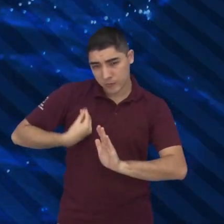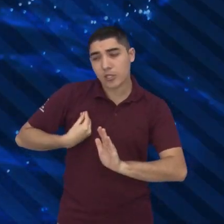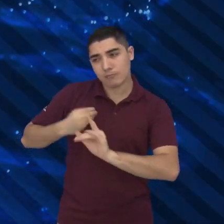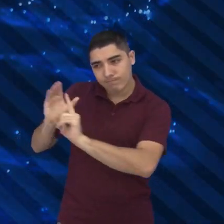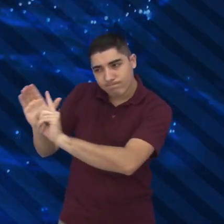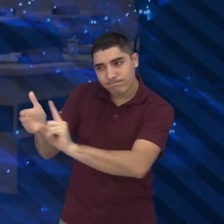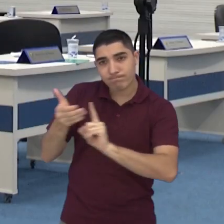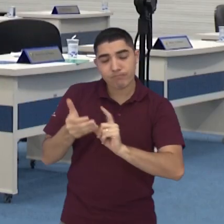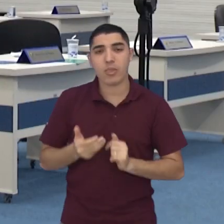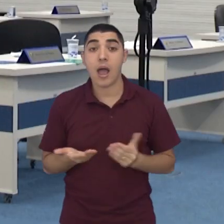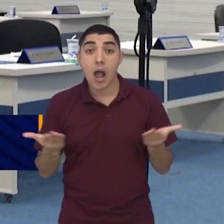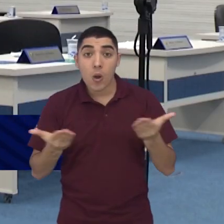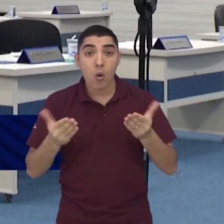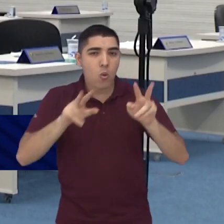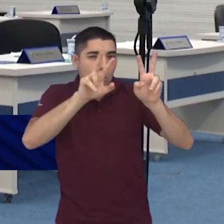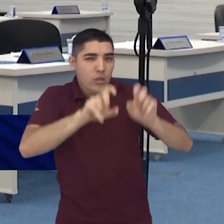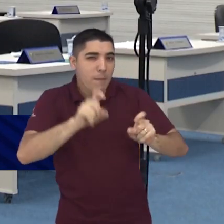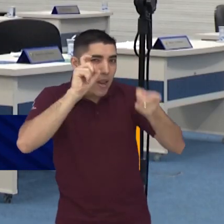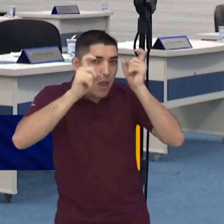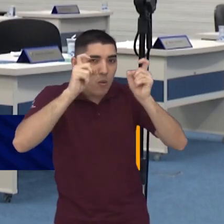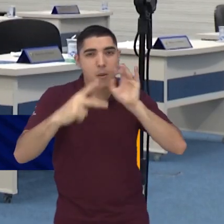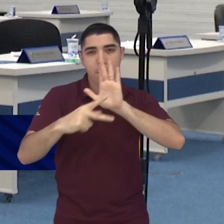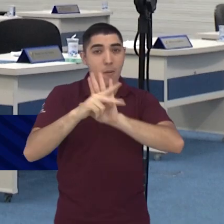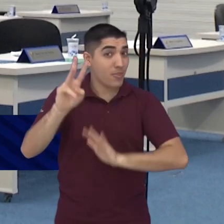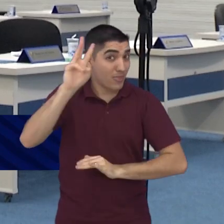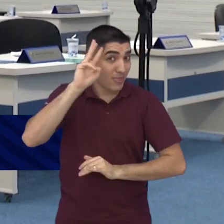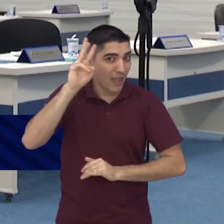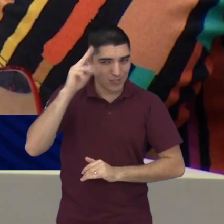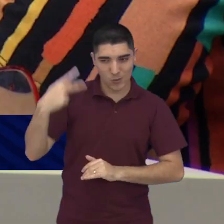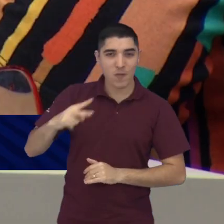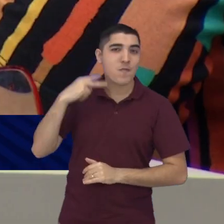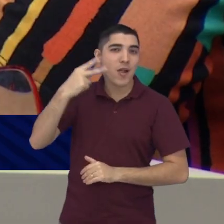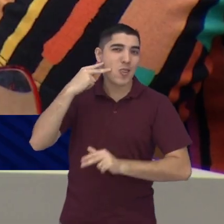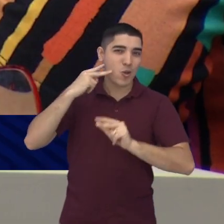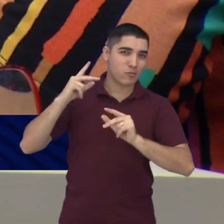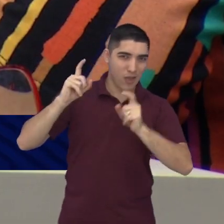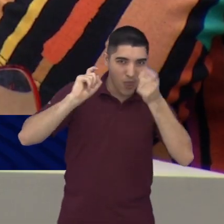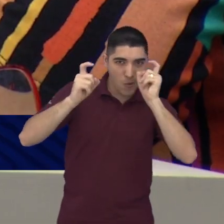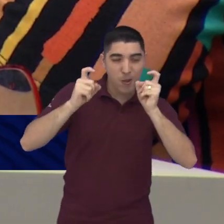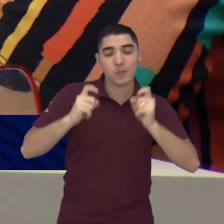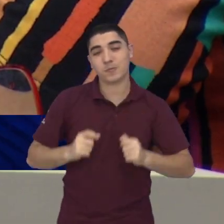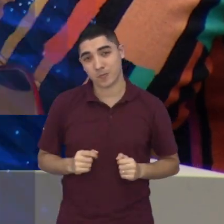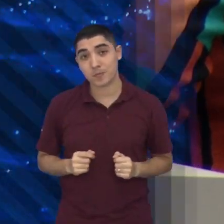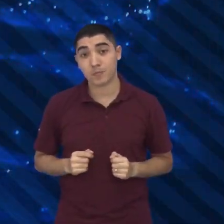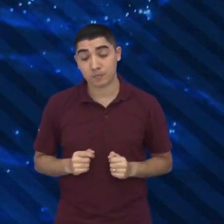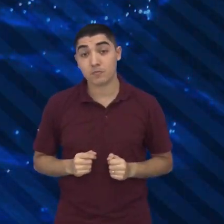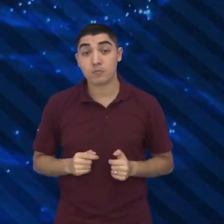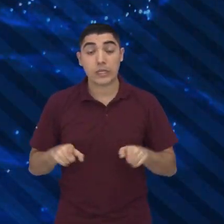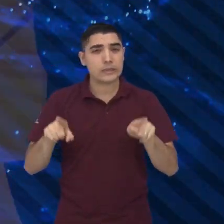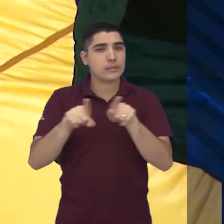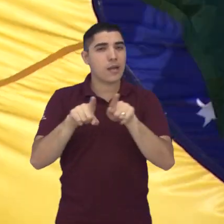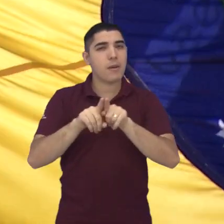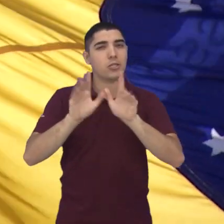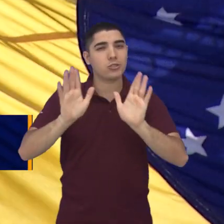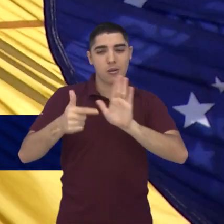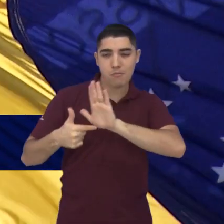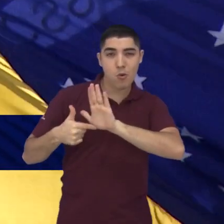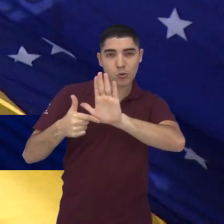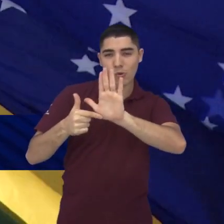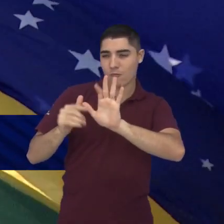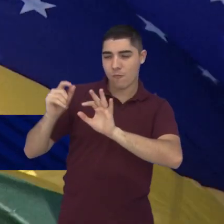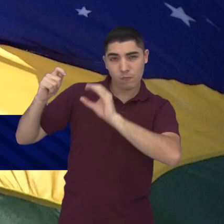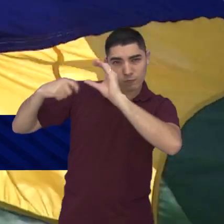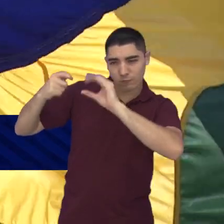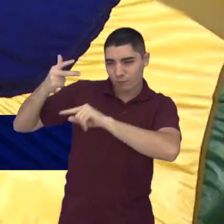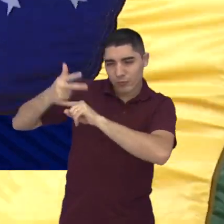difícil. Confira os assuntos debatidos em plenário na sessão de terça-feira no nosso resumo da sessão. E também preparamos uma